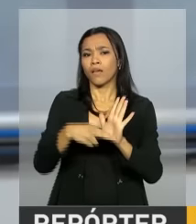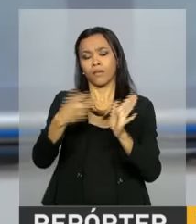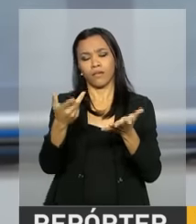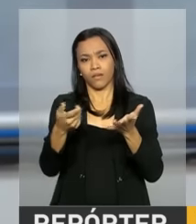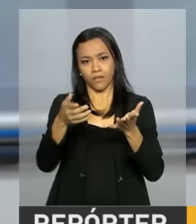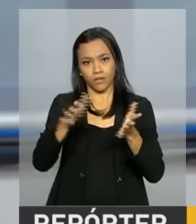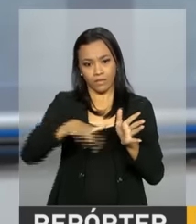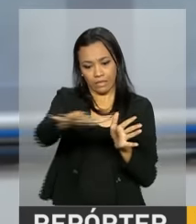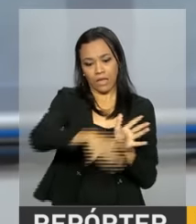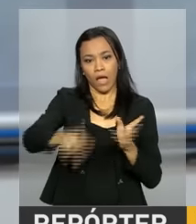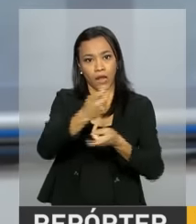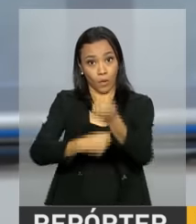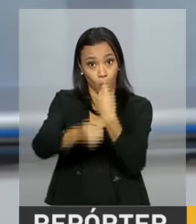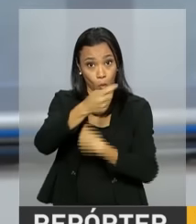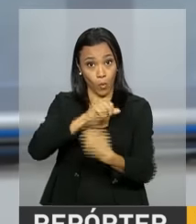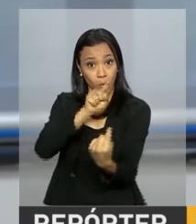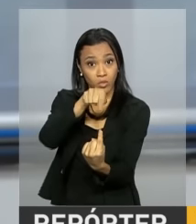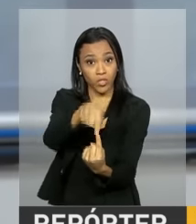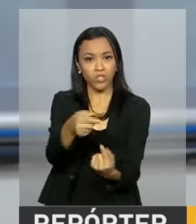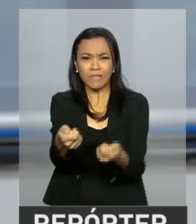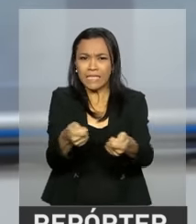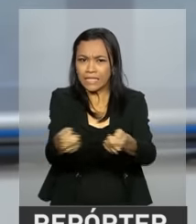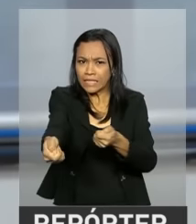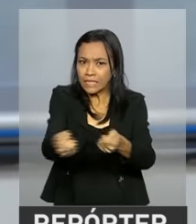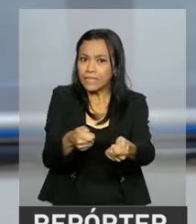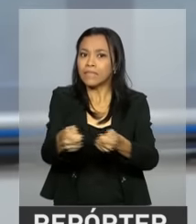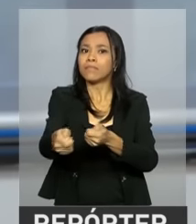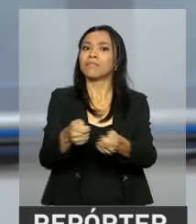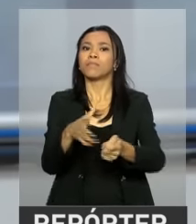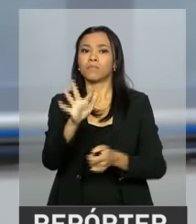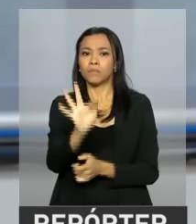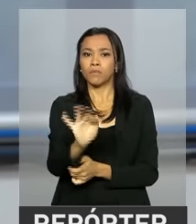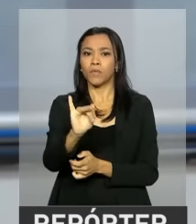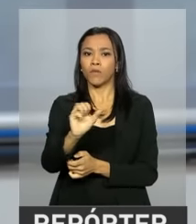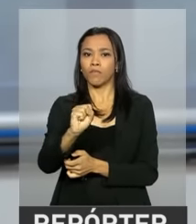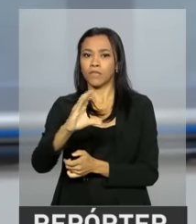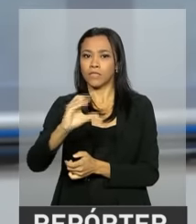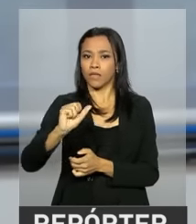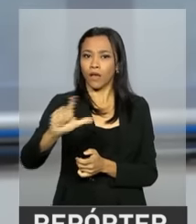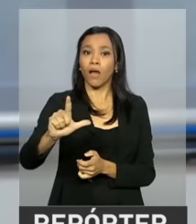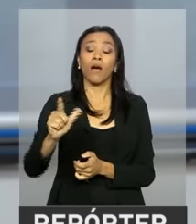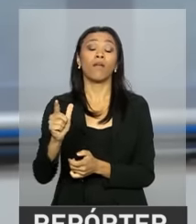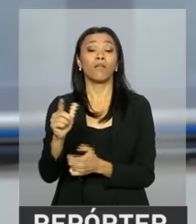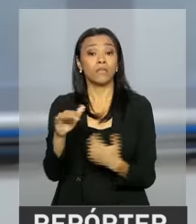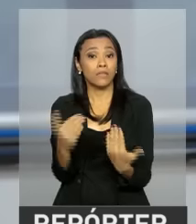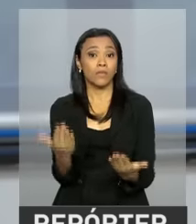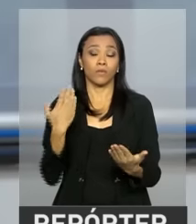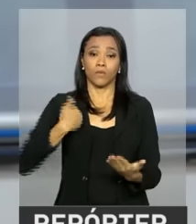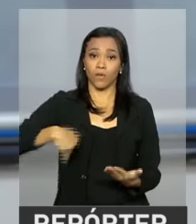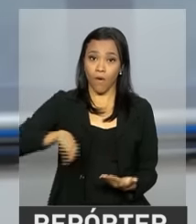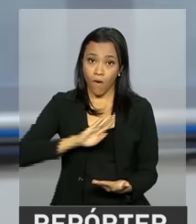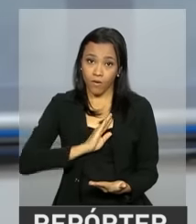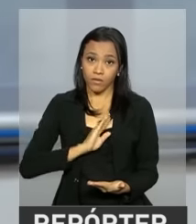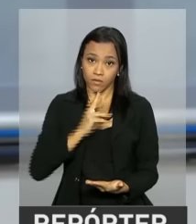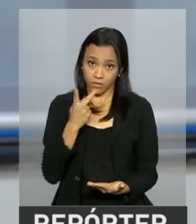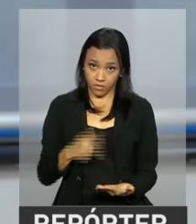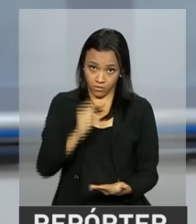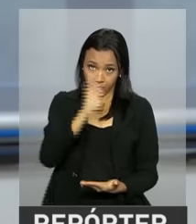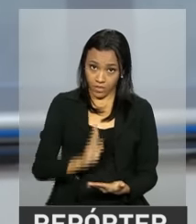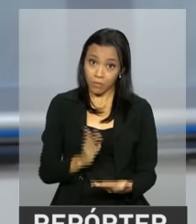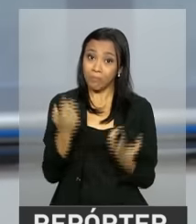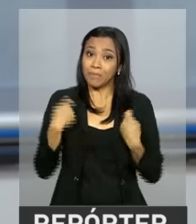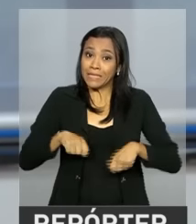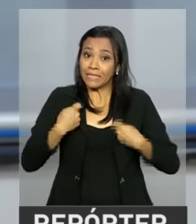com busca do equilíbrio fiscal e que nós estamos eh eh eh precisando da